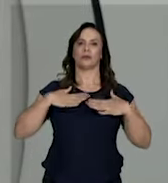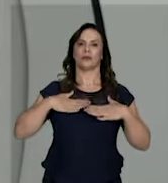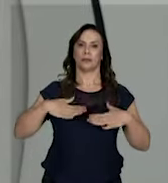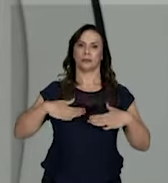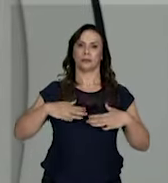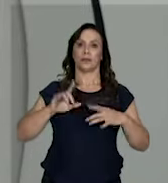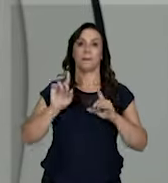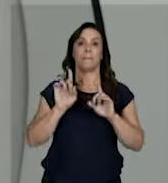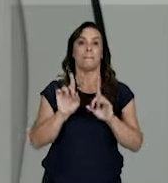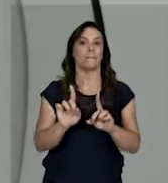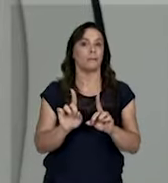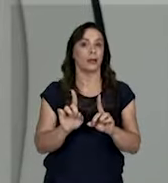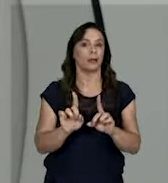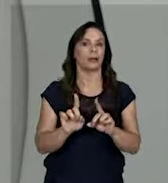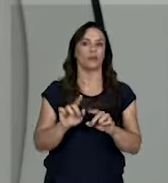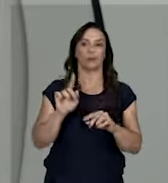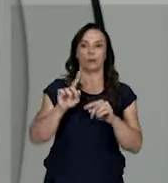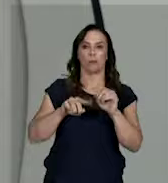nicotina,